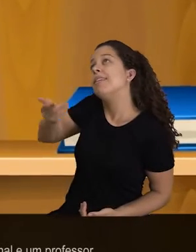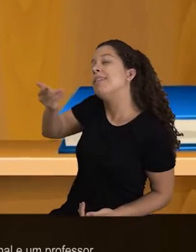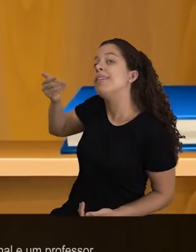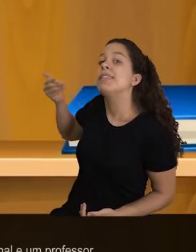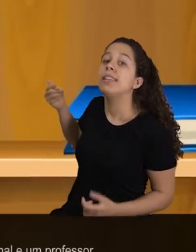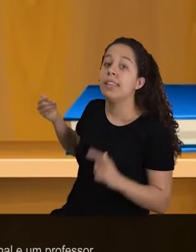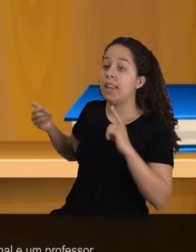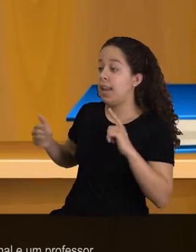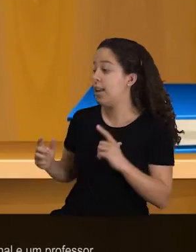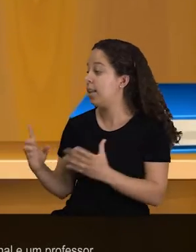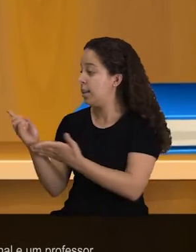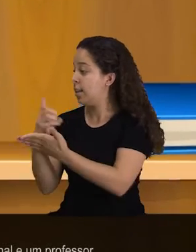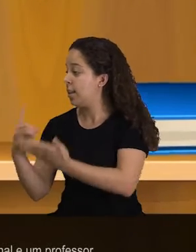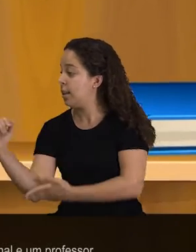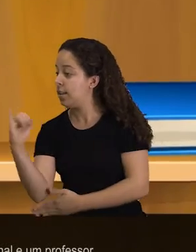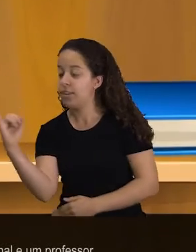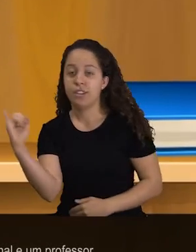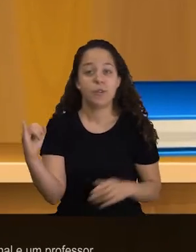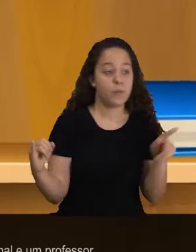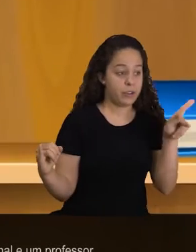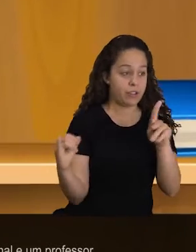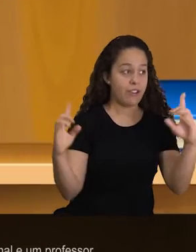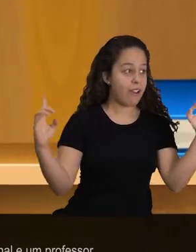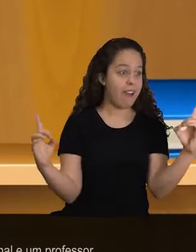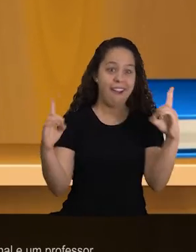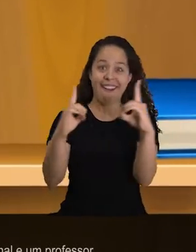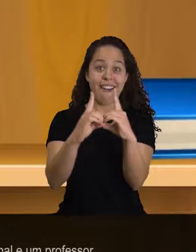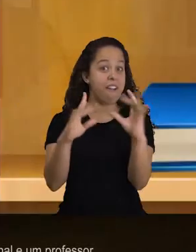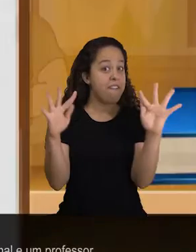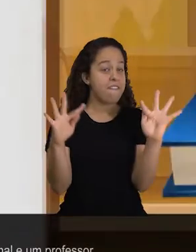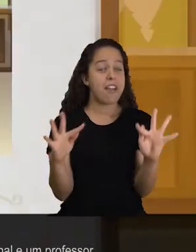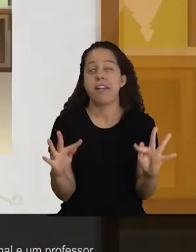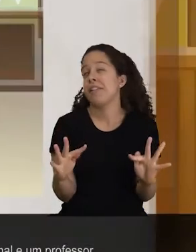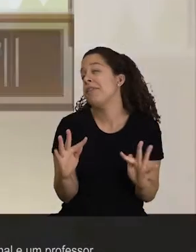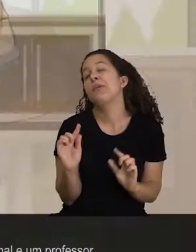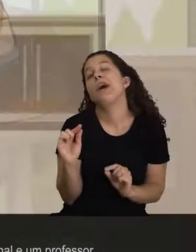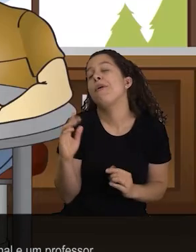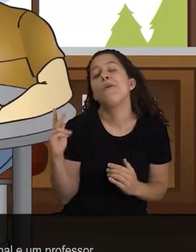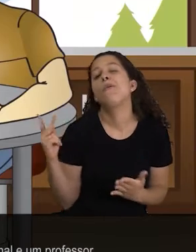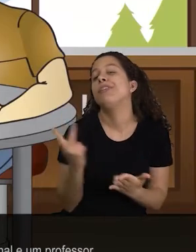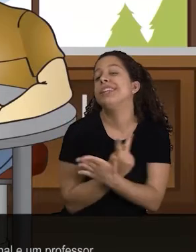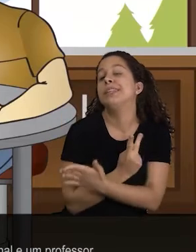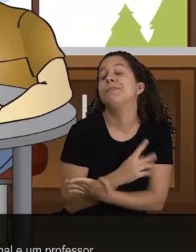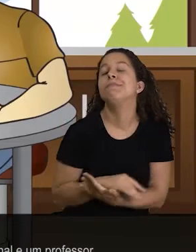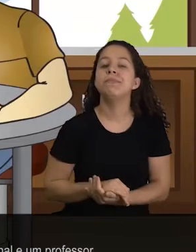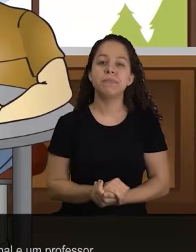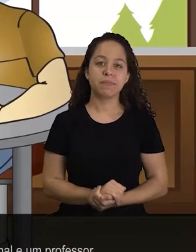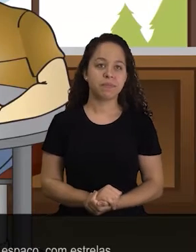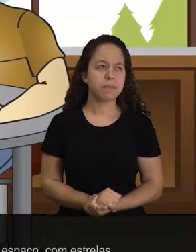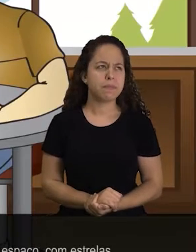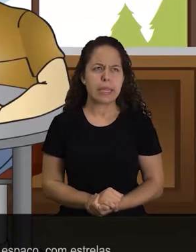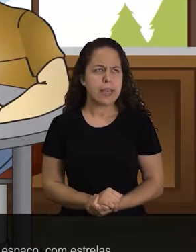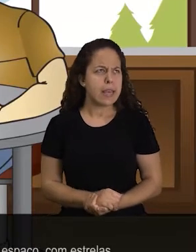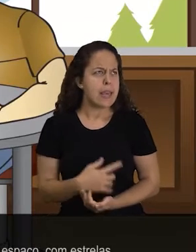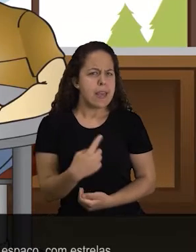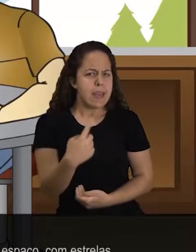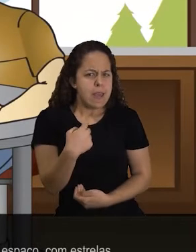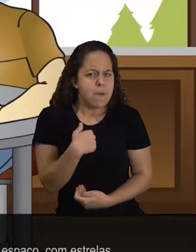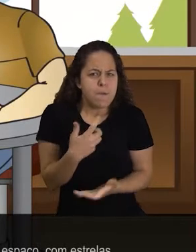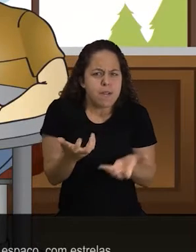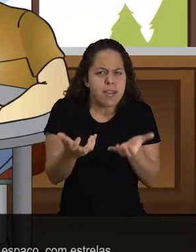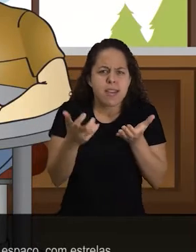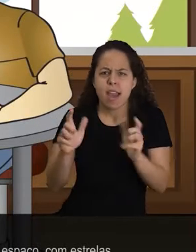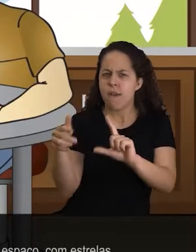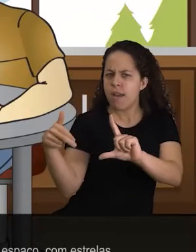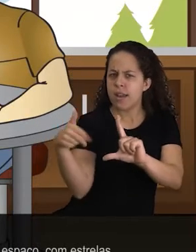Era uma vez um dia feliz de encontro entre design institucional e um professor. Então eu quero uma animação que se